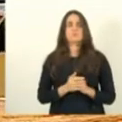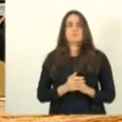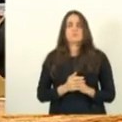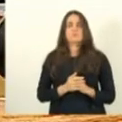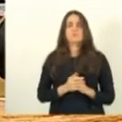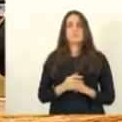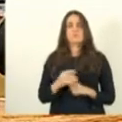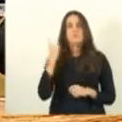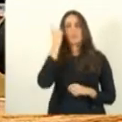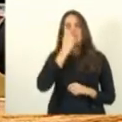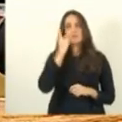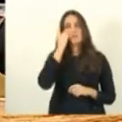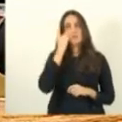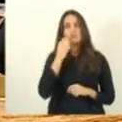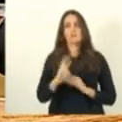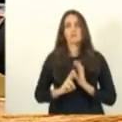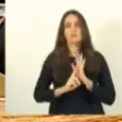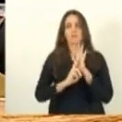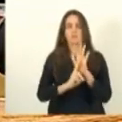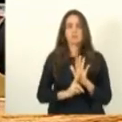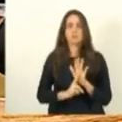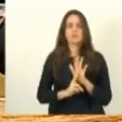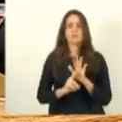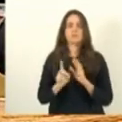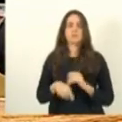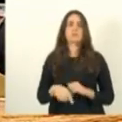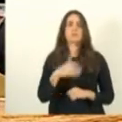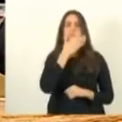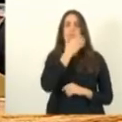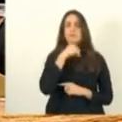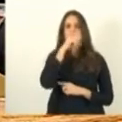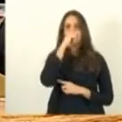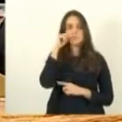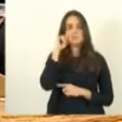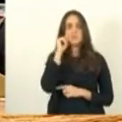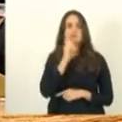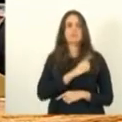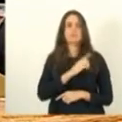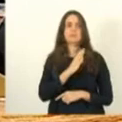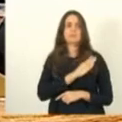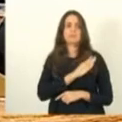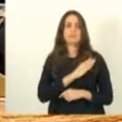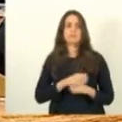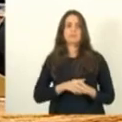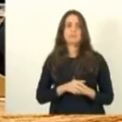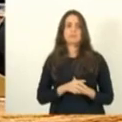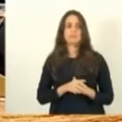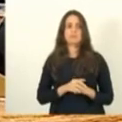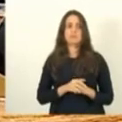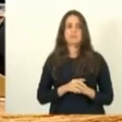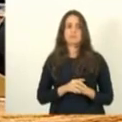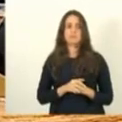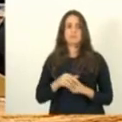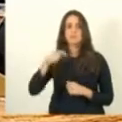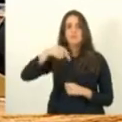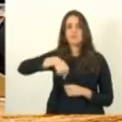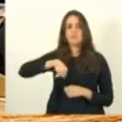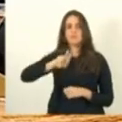dos parlamentares que representam a polícia, capitão Assunção, delegado Danilo Baense, coronel